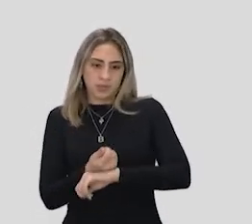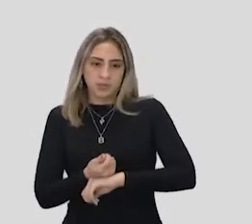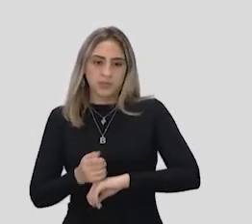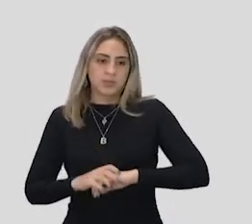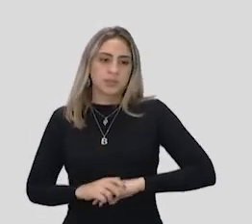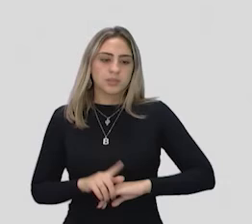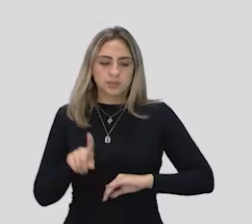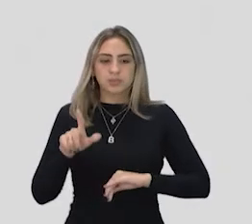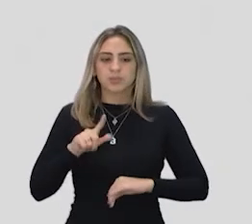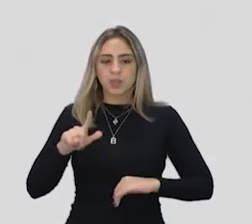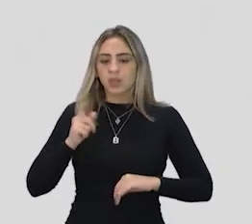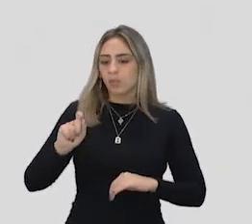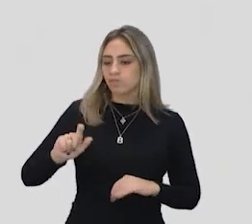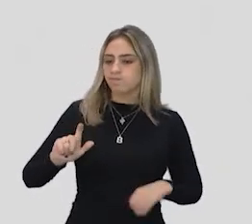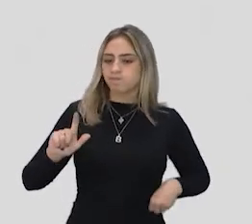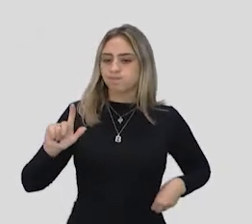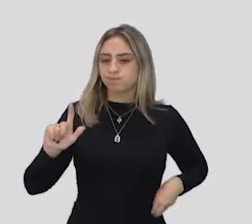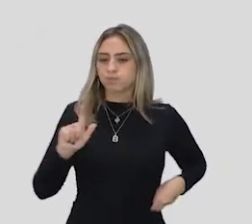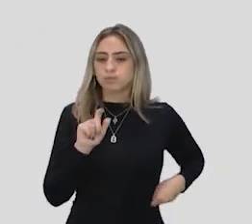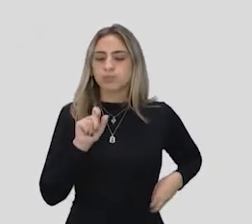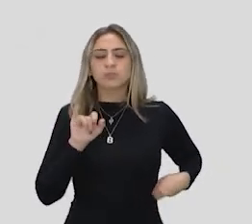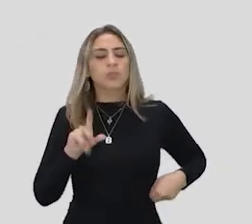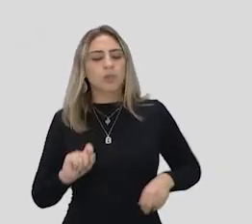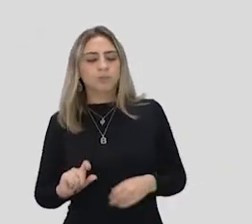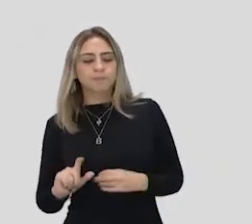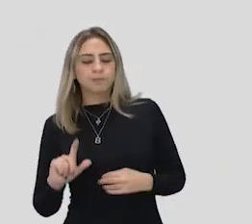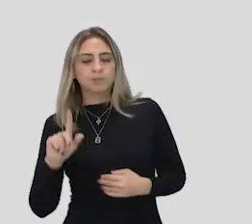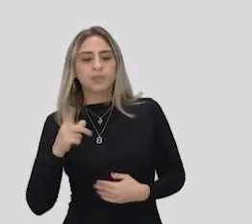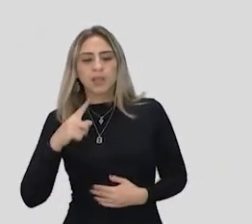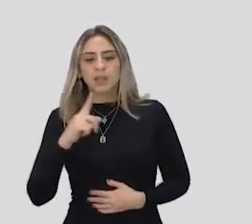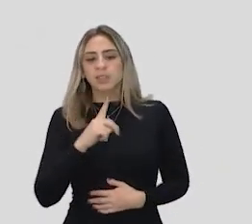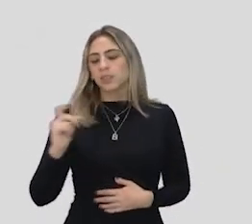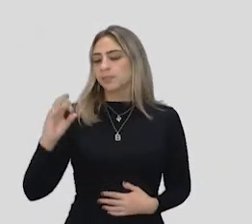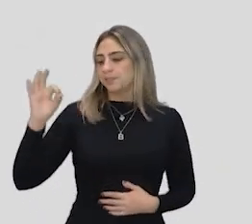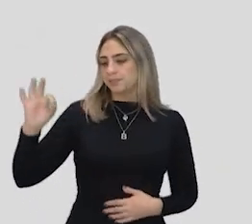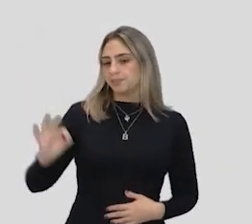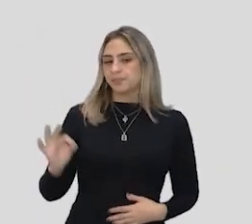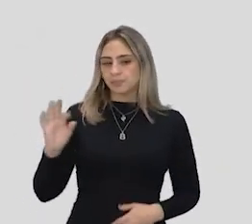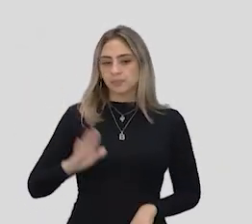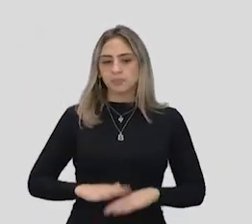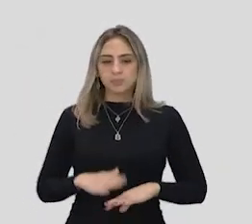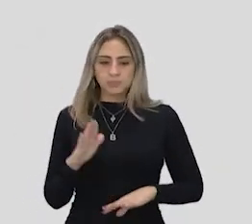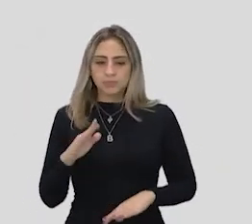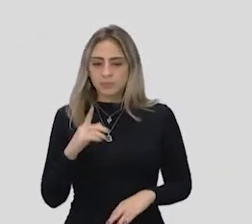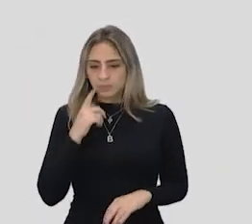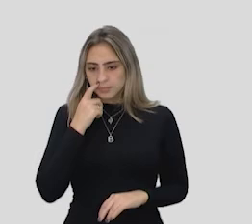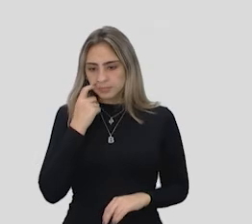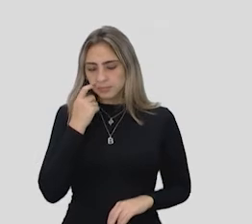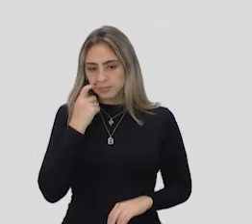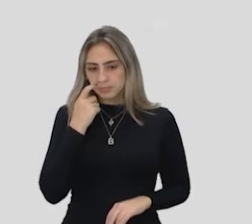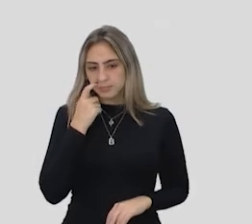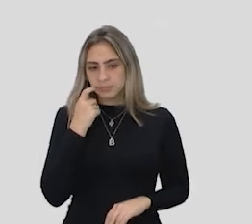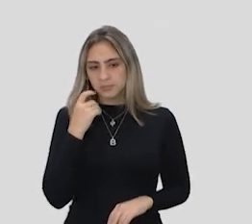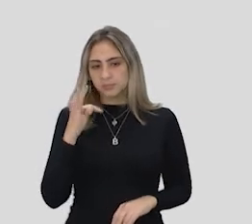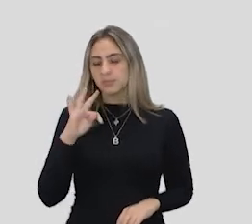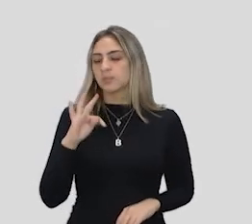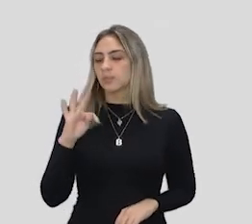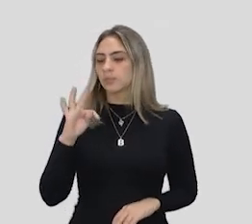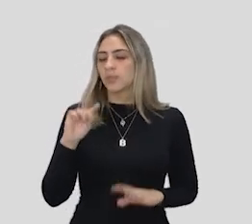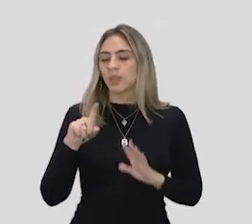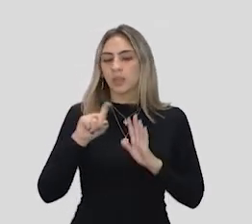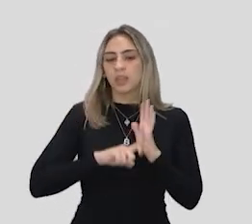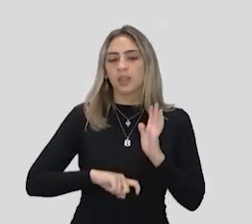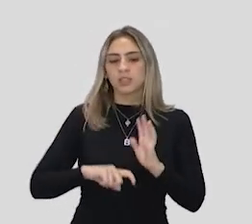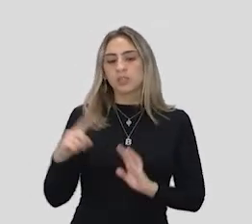vai sofrer um aumento. Então, se é um aumento, ó, é 100% mais, né, a taxa aí no primeiro mês,